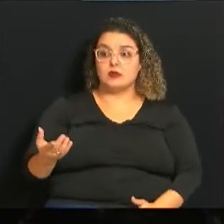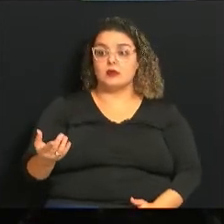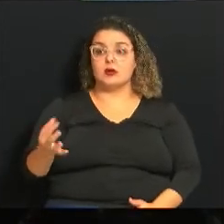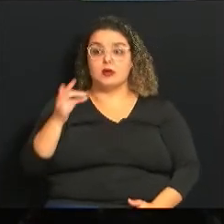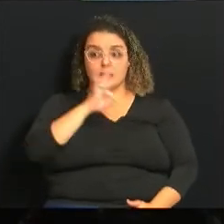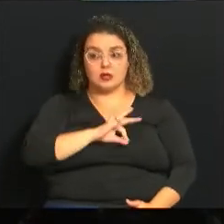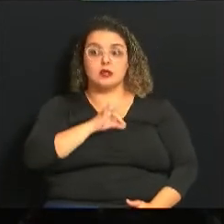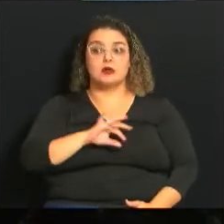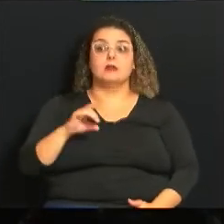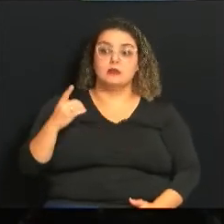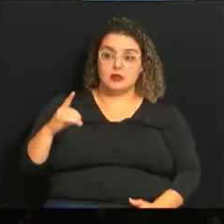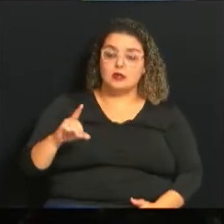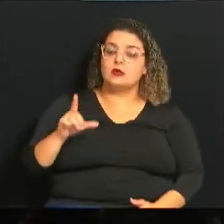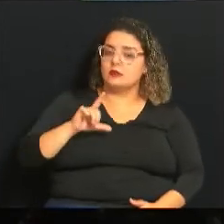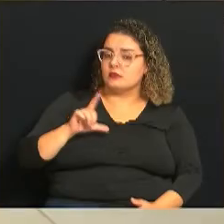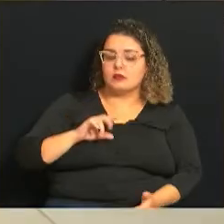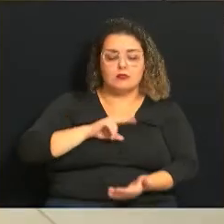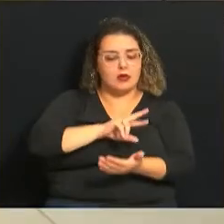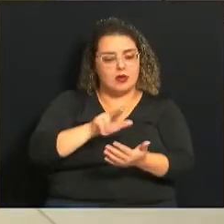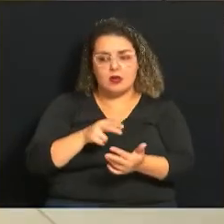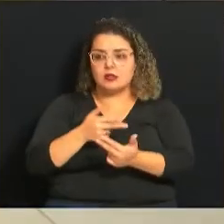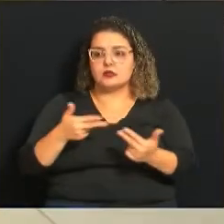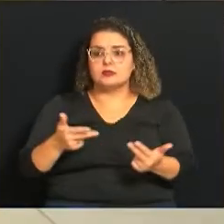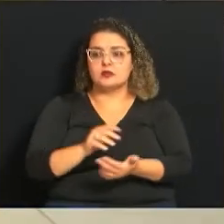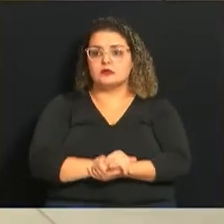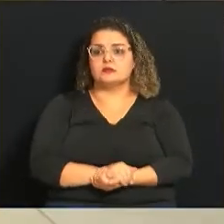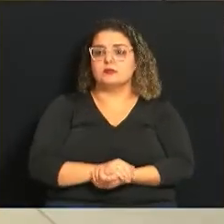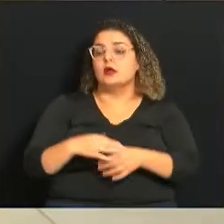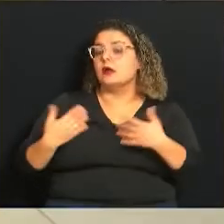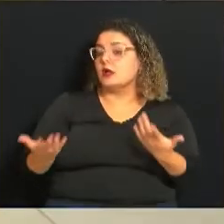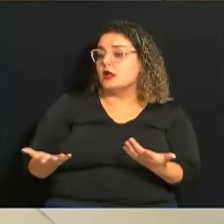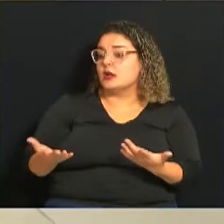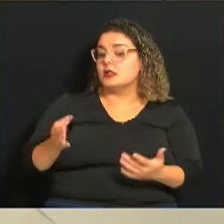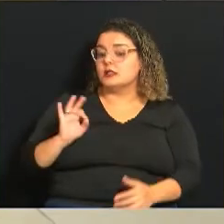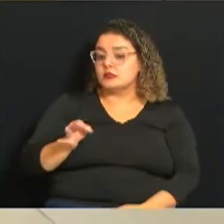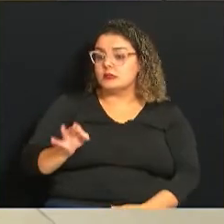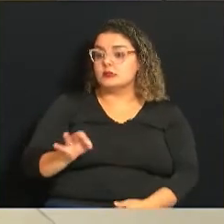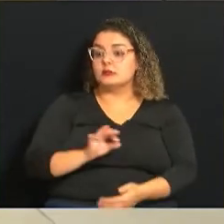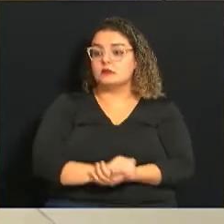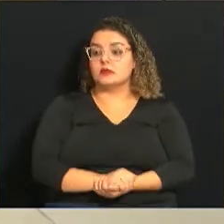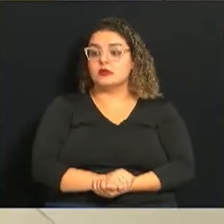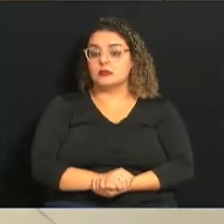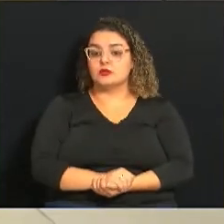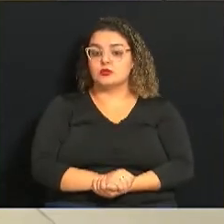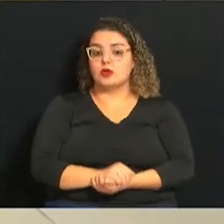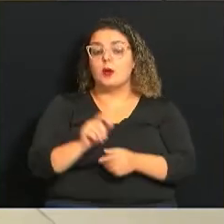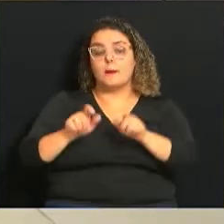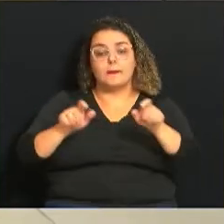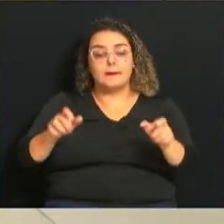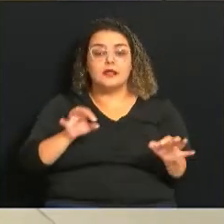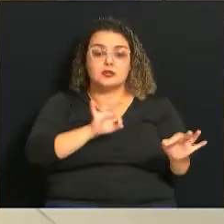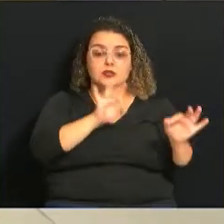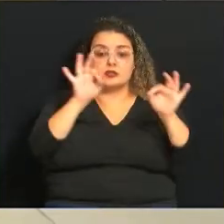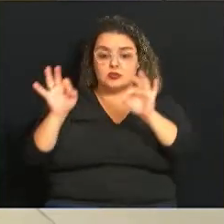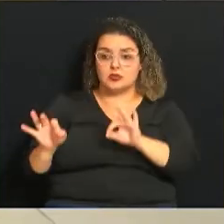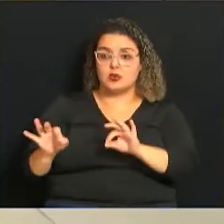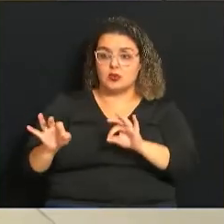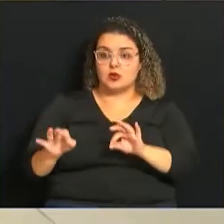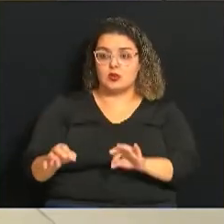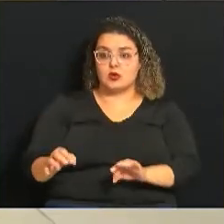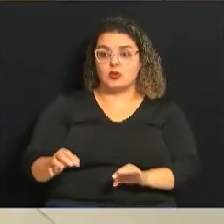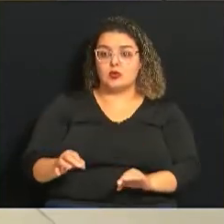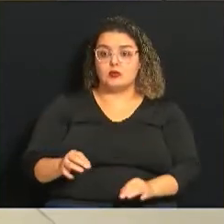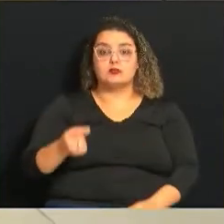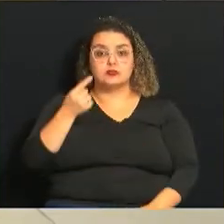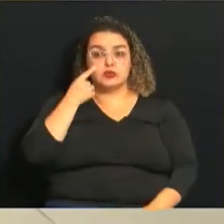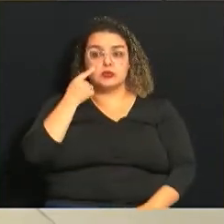Uau! Tem tudo isso também. Bom, certamente muita gente que está acompanhando ao quadro, assistindo ao quadro, se liga